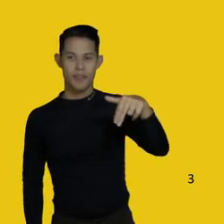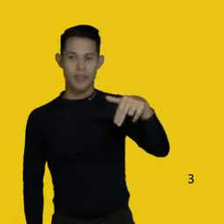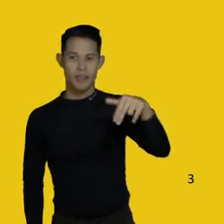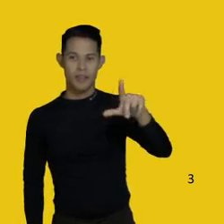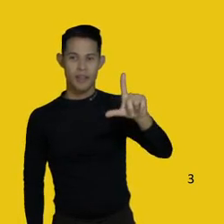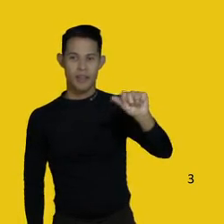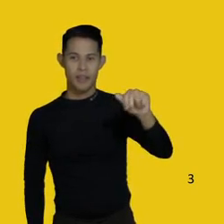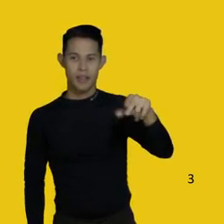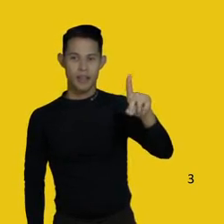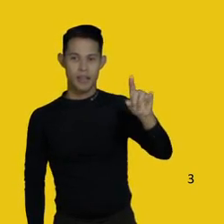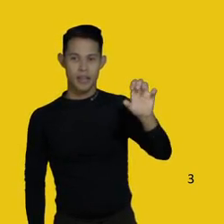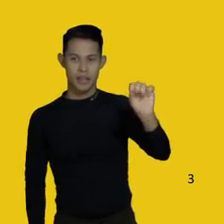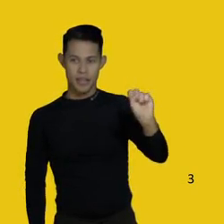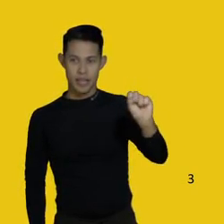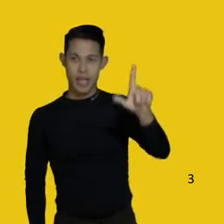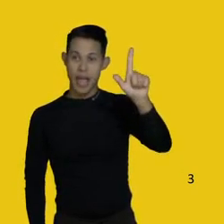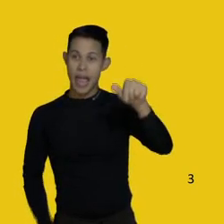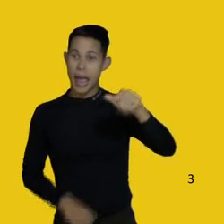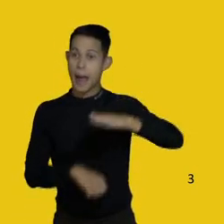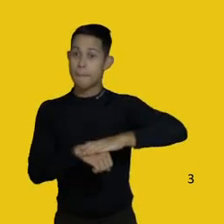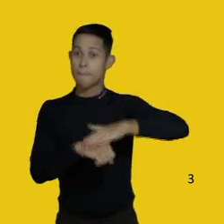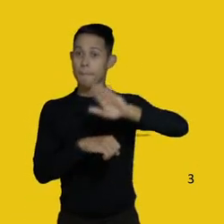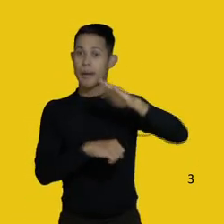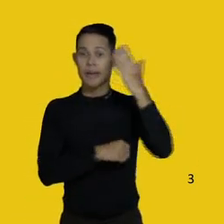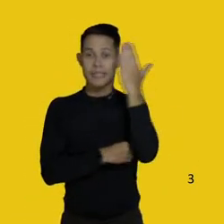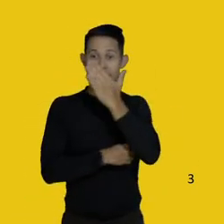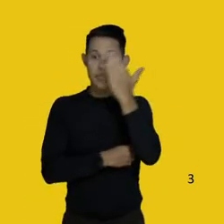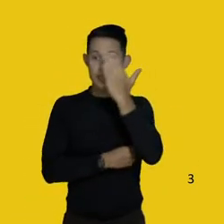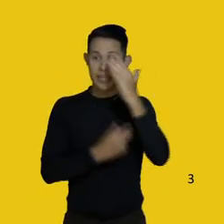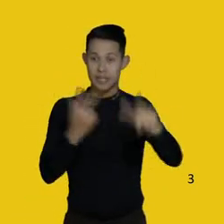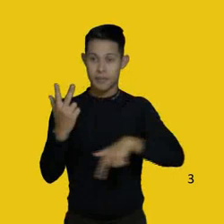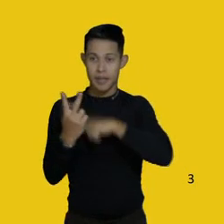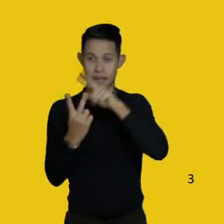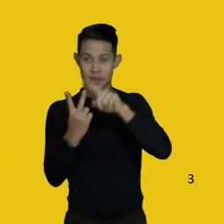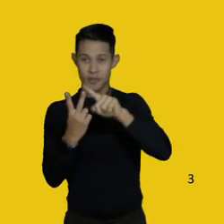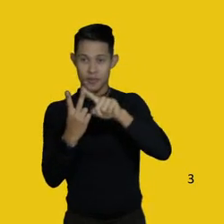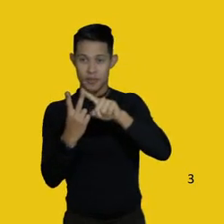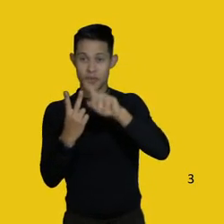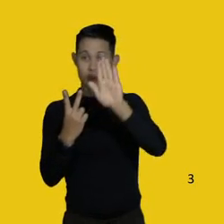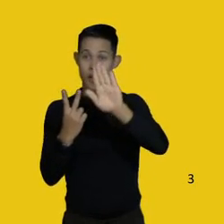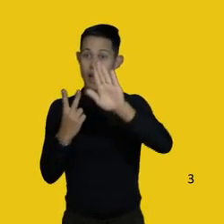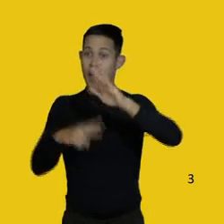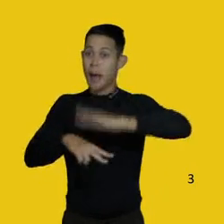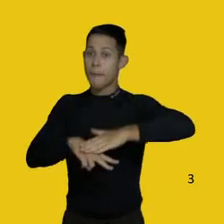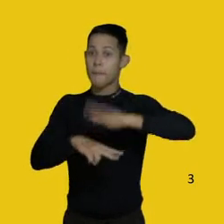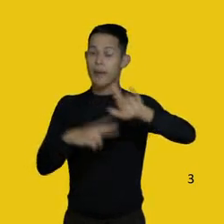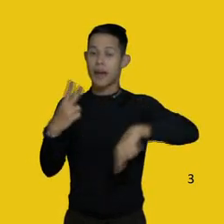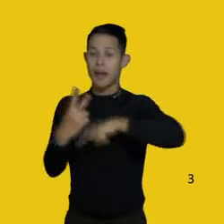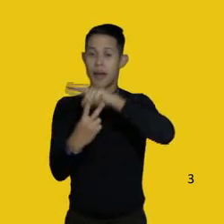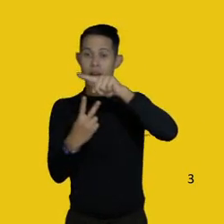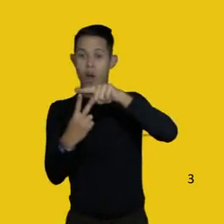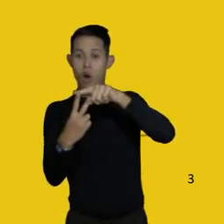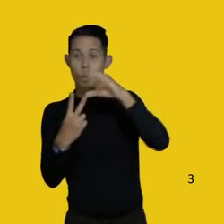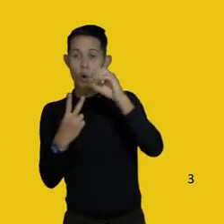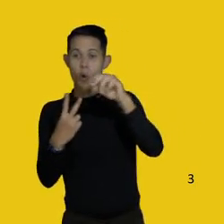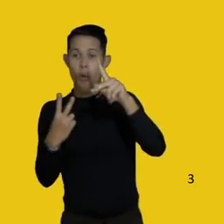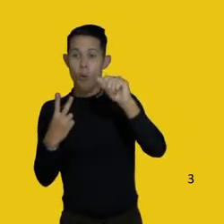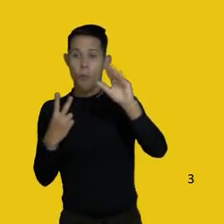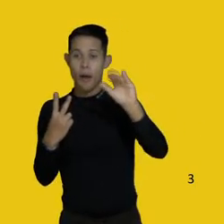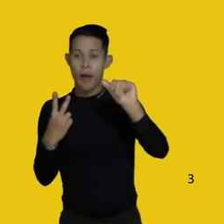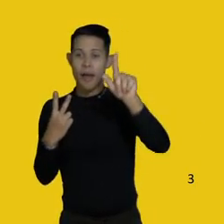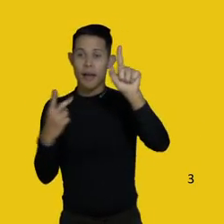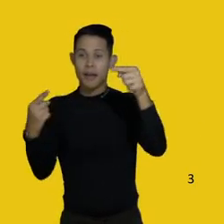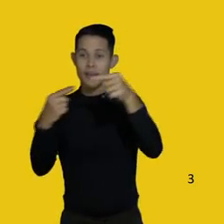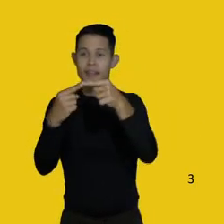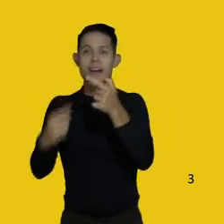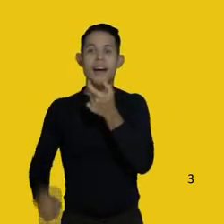existe é o inglês então o disléxico tem muita dificuldade para aprender principalmente a escrita e a